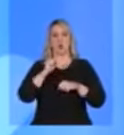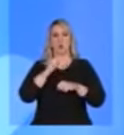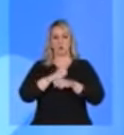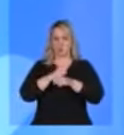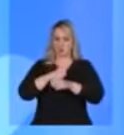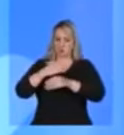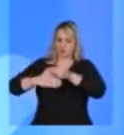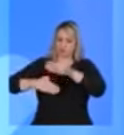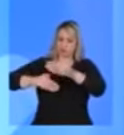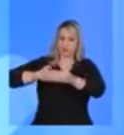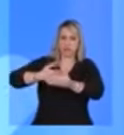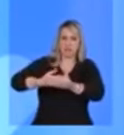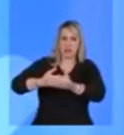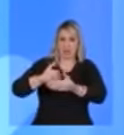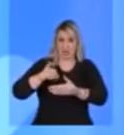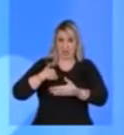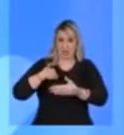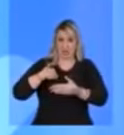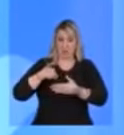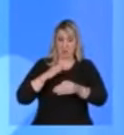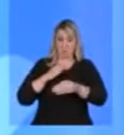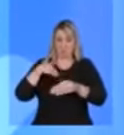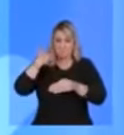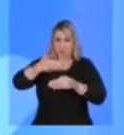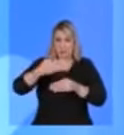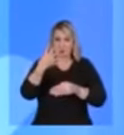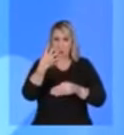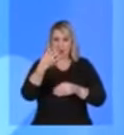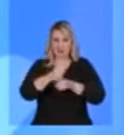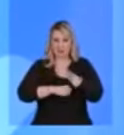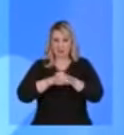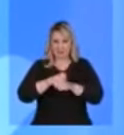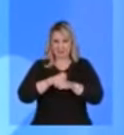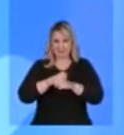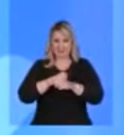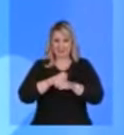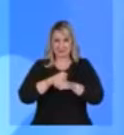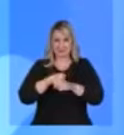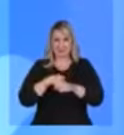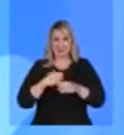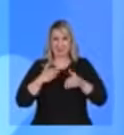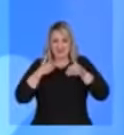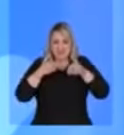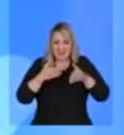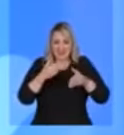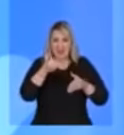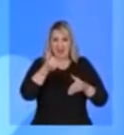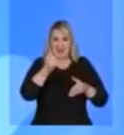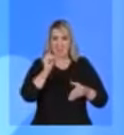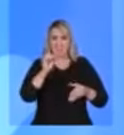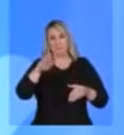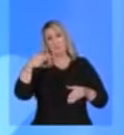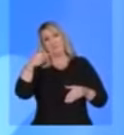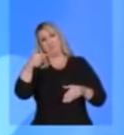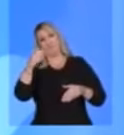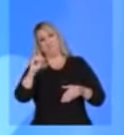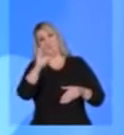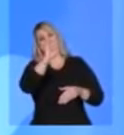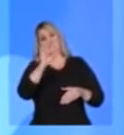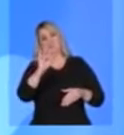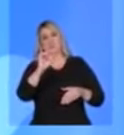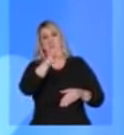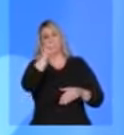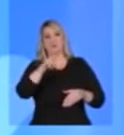e eu como Prefeito nos próximos 4 anos vou dedicar 60 a 70% do orçamento paraa Zona